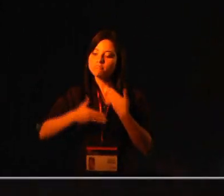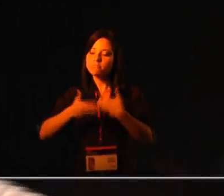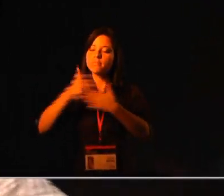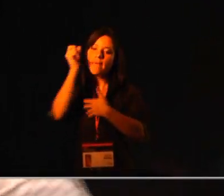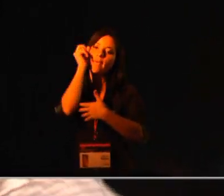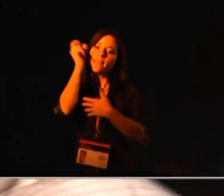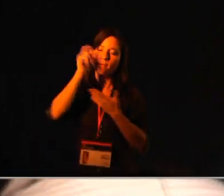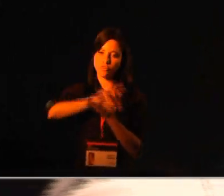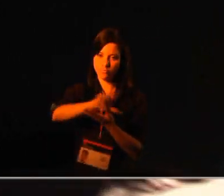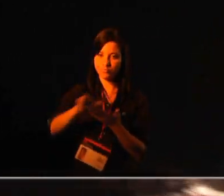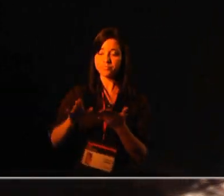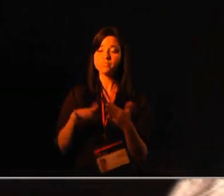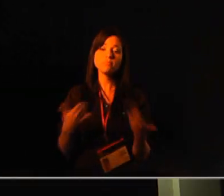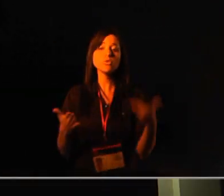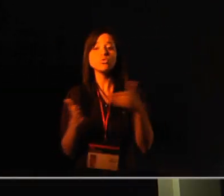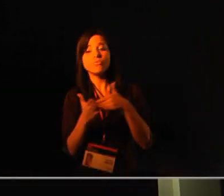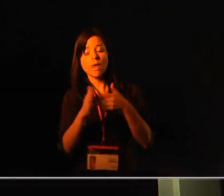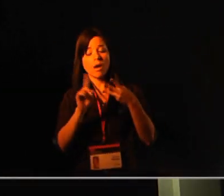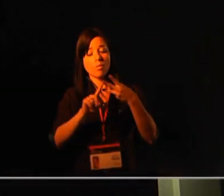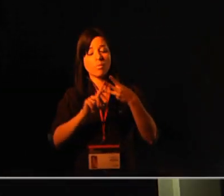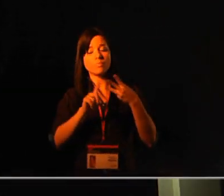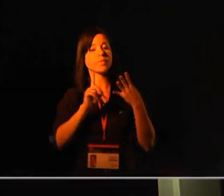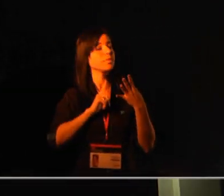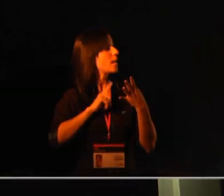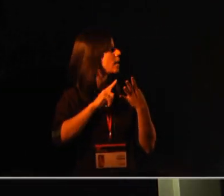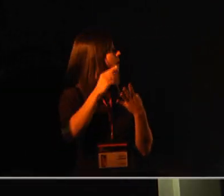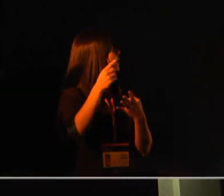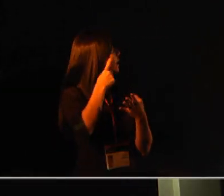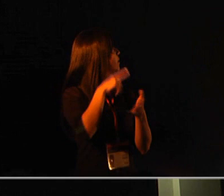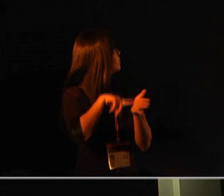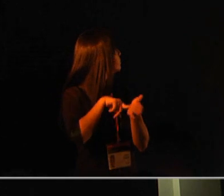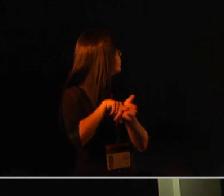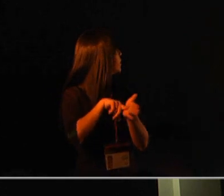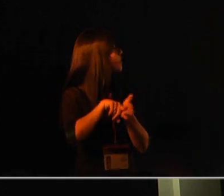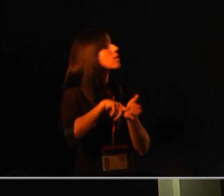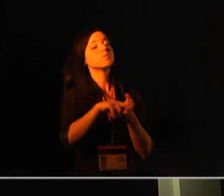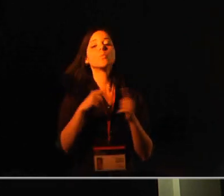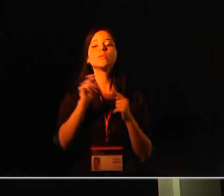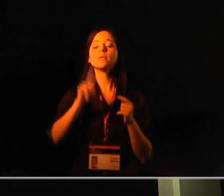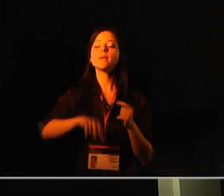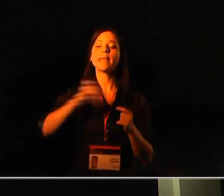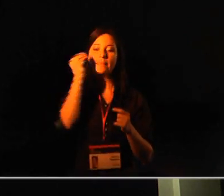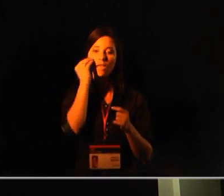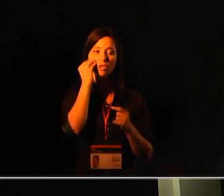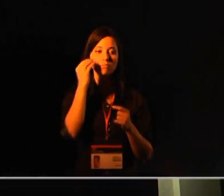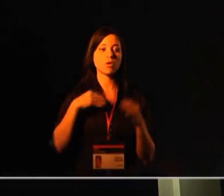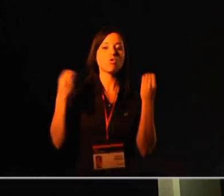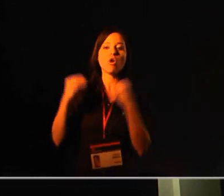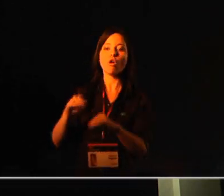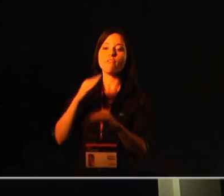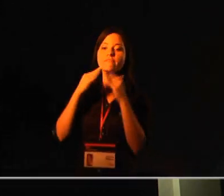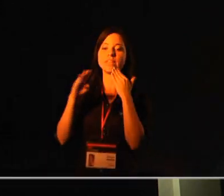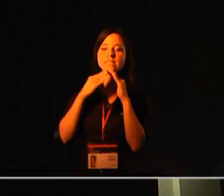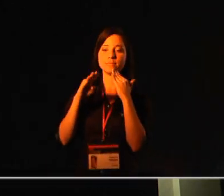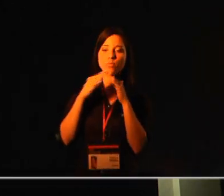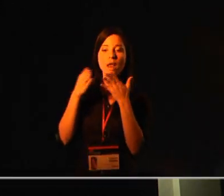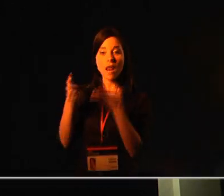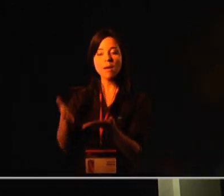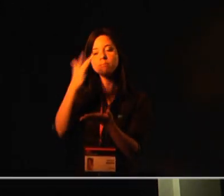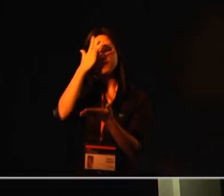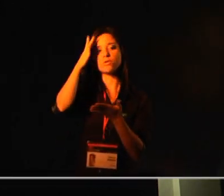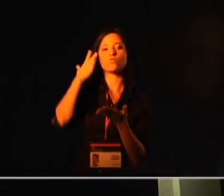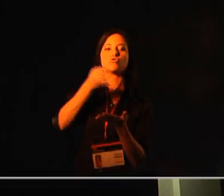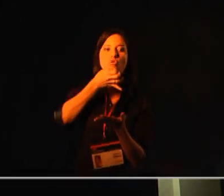mesmo assunto. E, por fim, a verificação é testar esse material. Eu jogo no Facebook e aí lá as